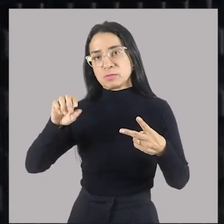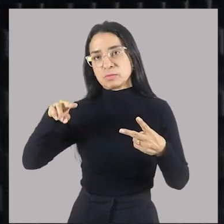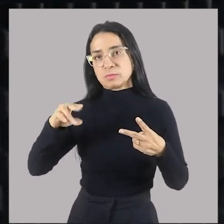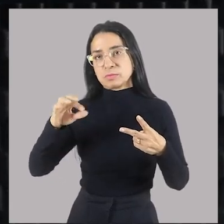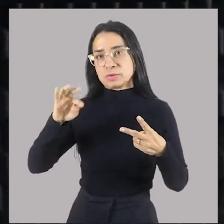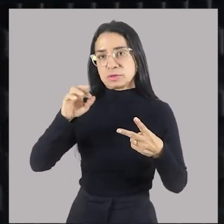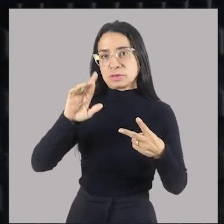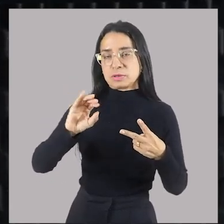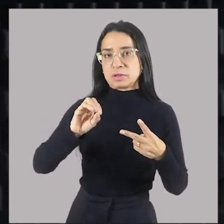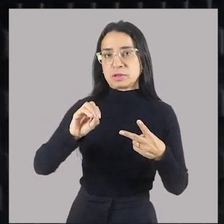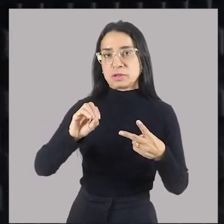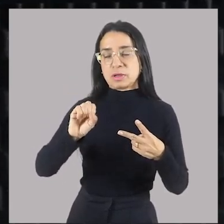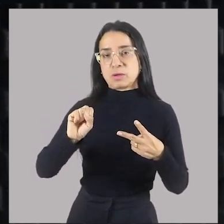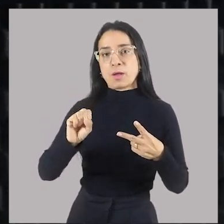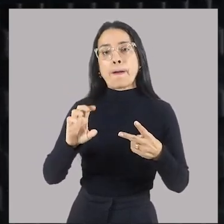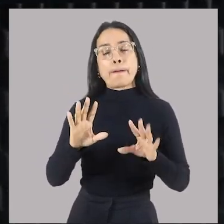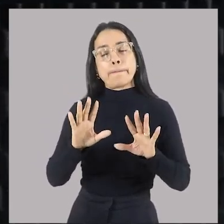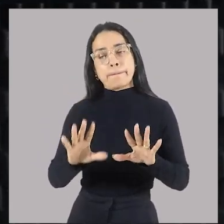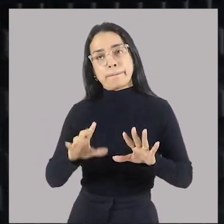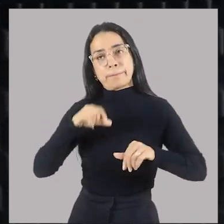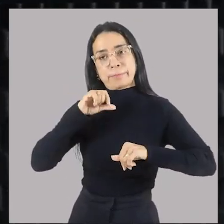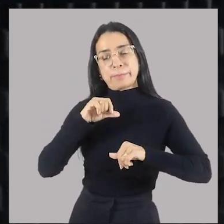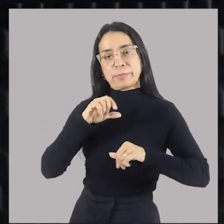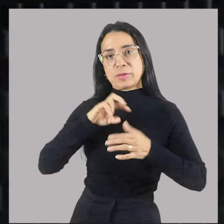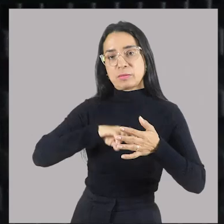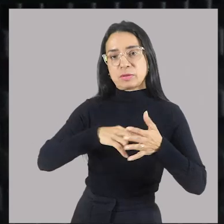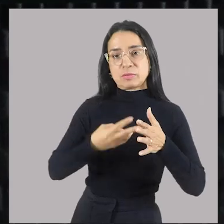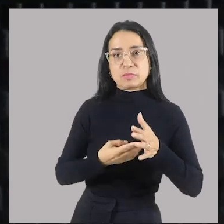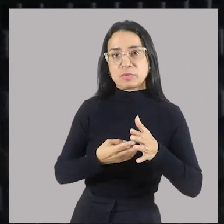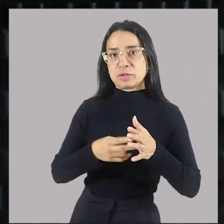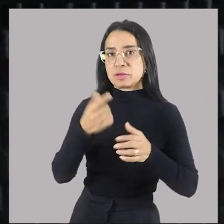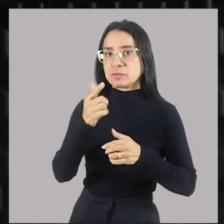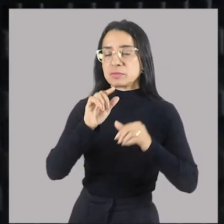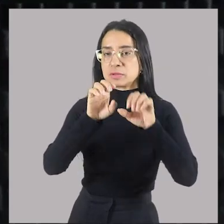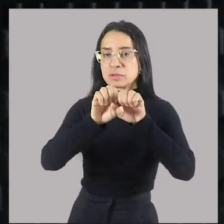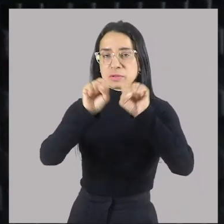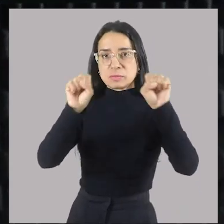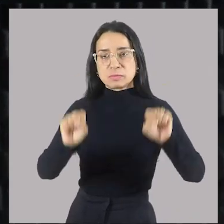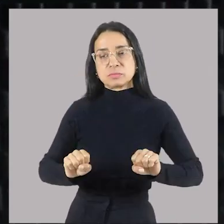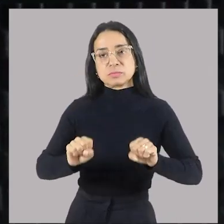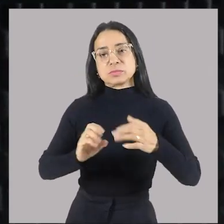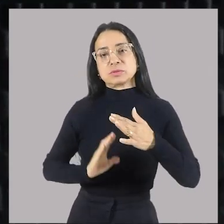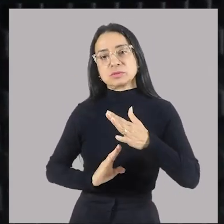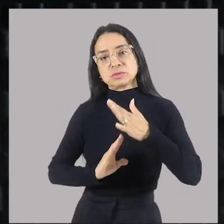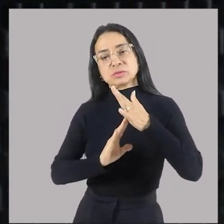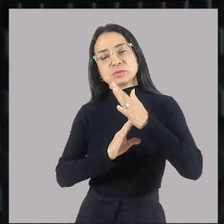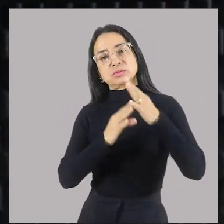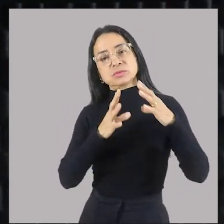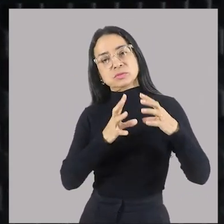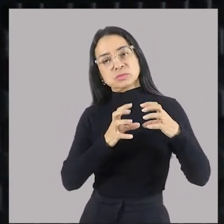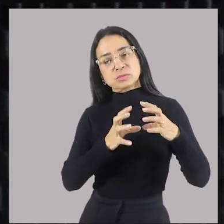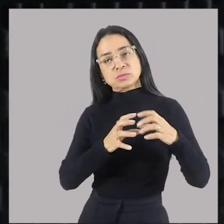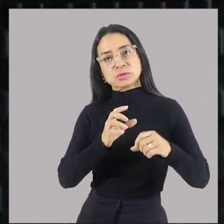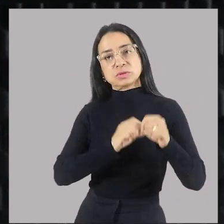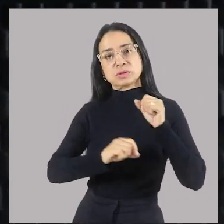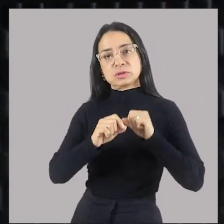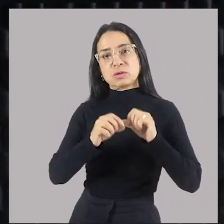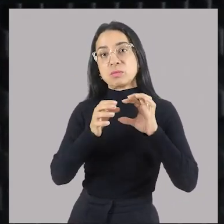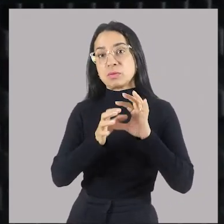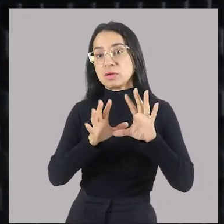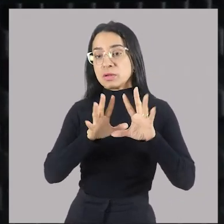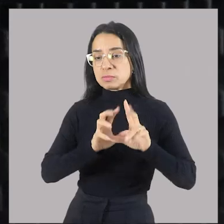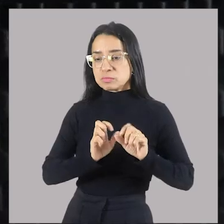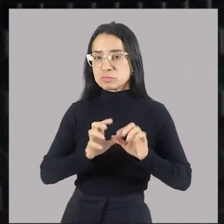quer dizer que eles não tenham um sistema que controla a contração e a dilatação